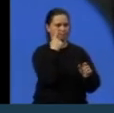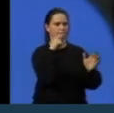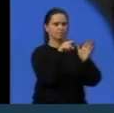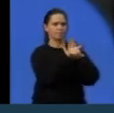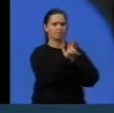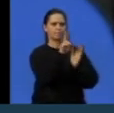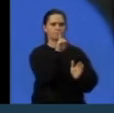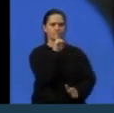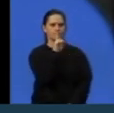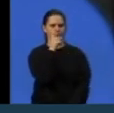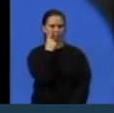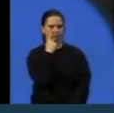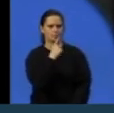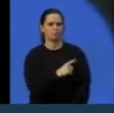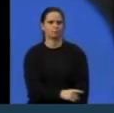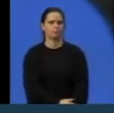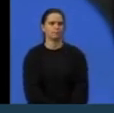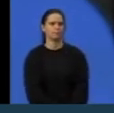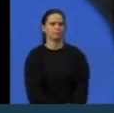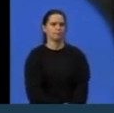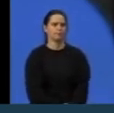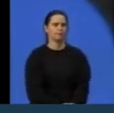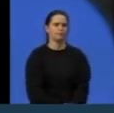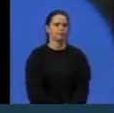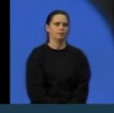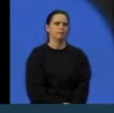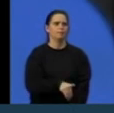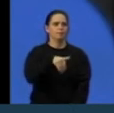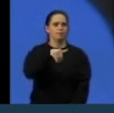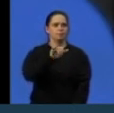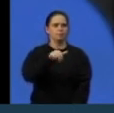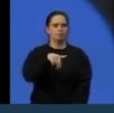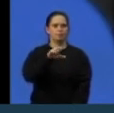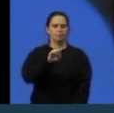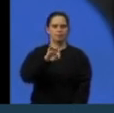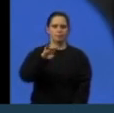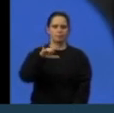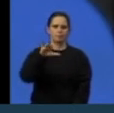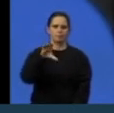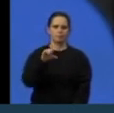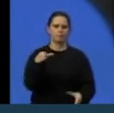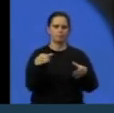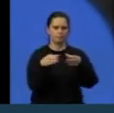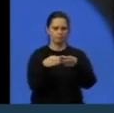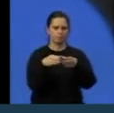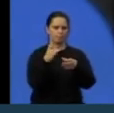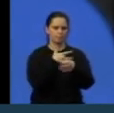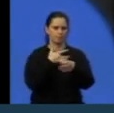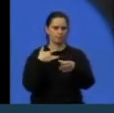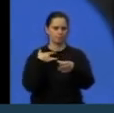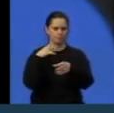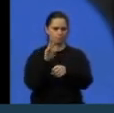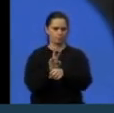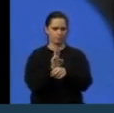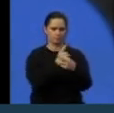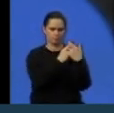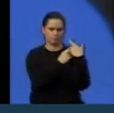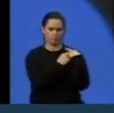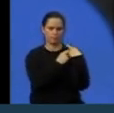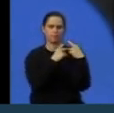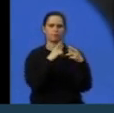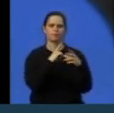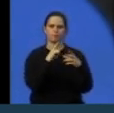nossa interatividade. Segundo o Ministério da Saúde, é a substância responsável por cerca